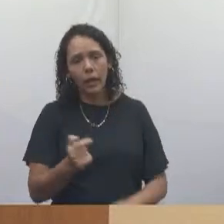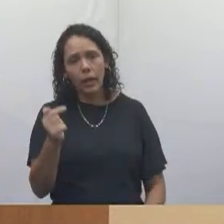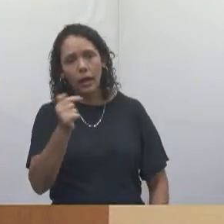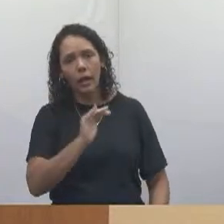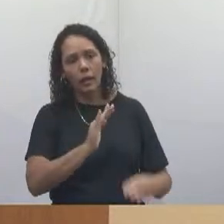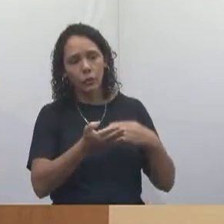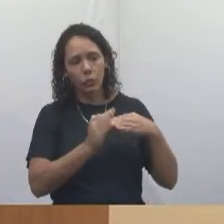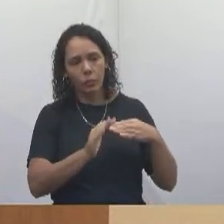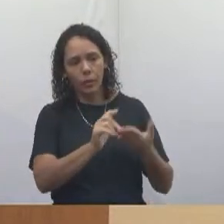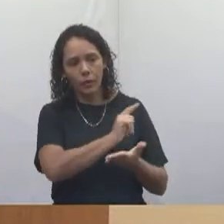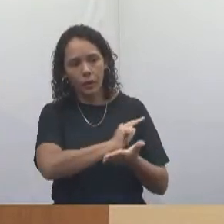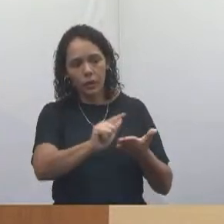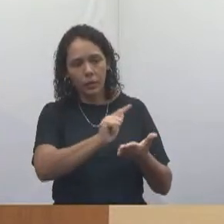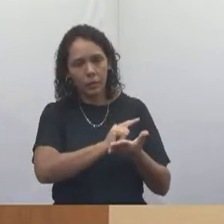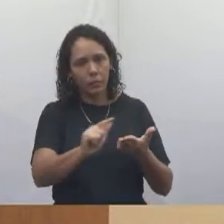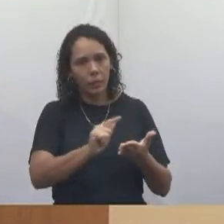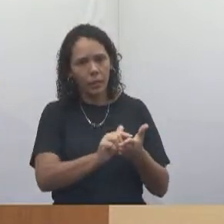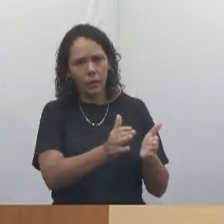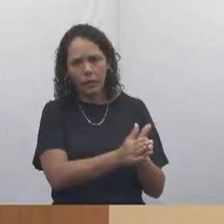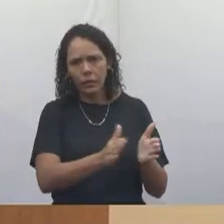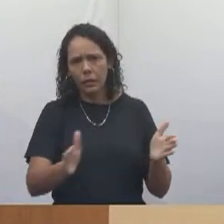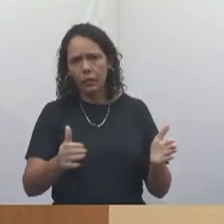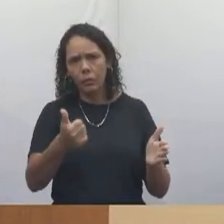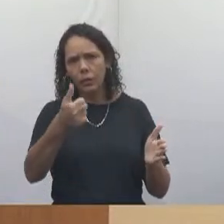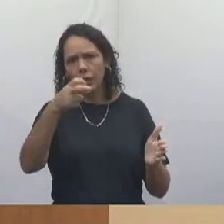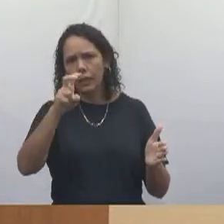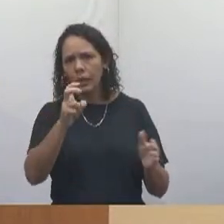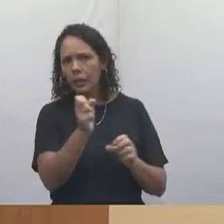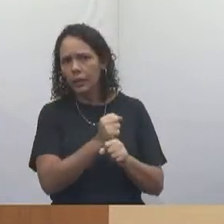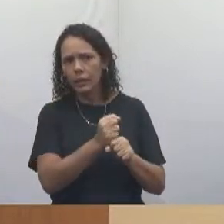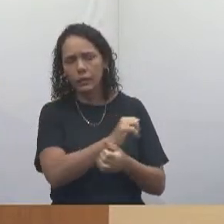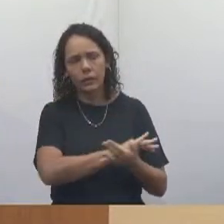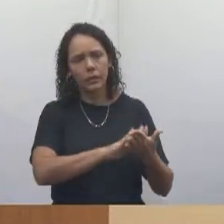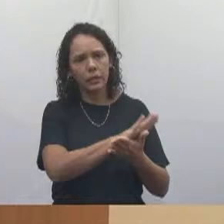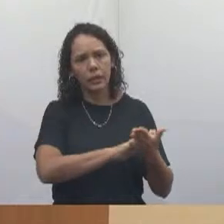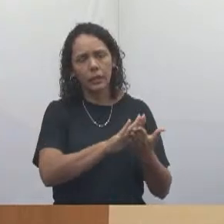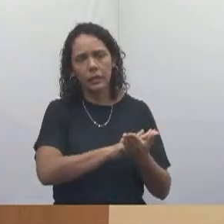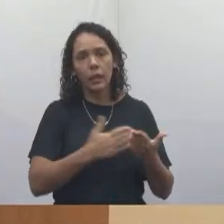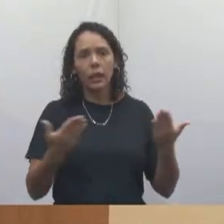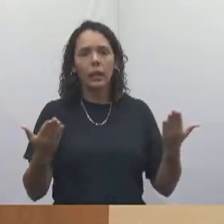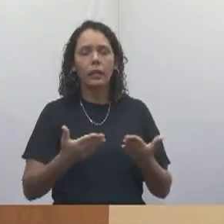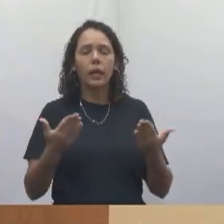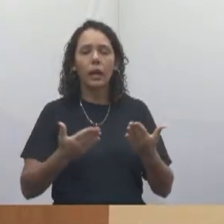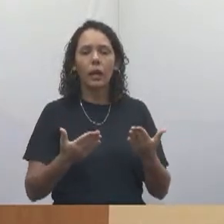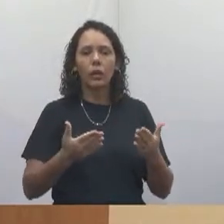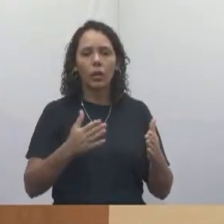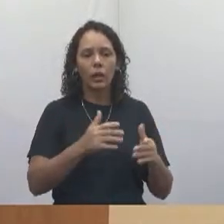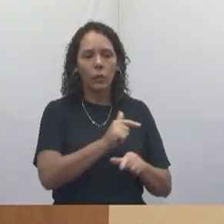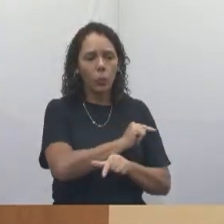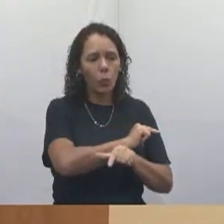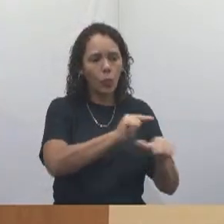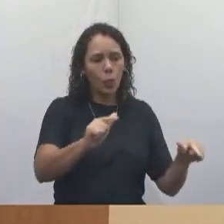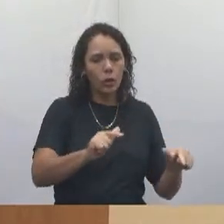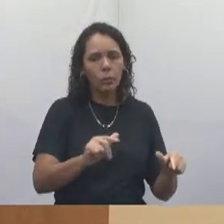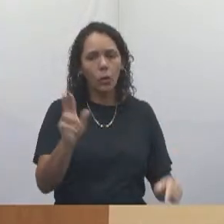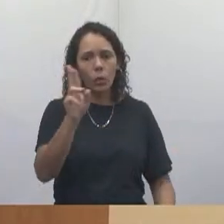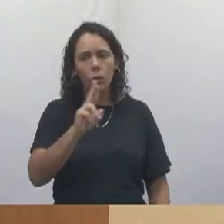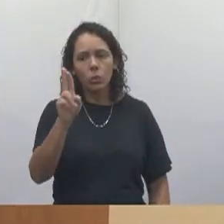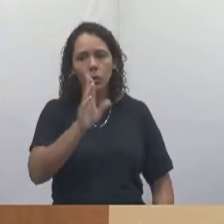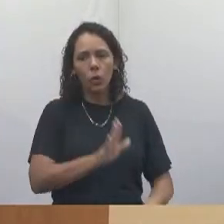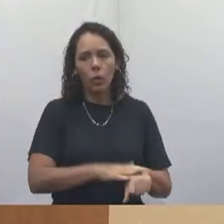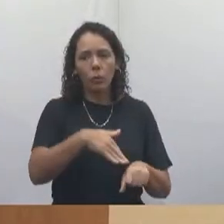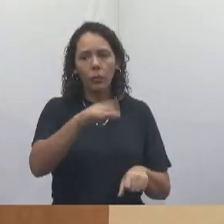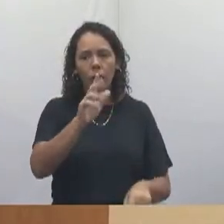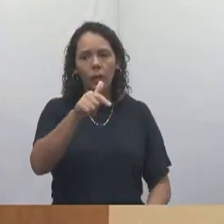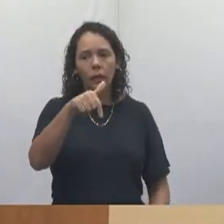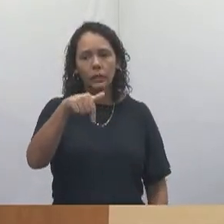Antônio ficou mais de 15 anos sem limpar. Foram tiradas quase 70 caminhões no ano passado, daquele mesmo lugar